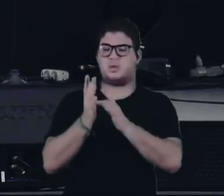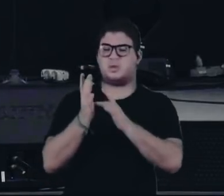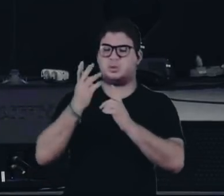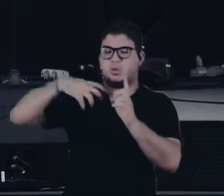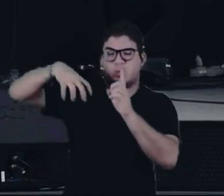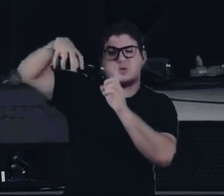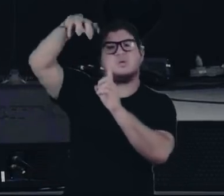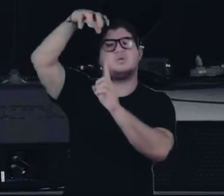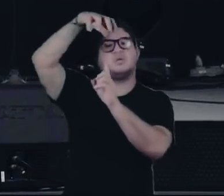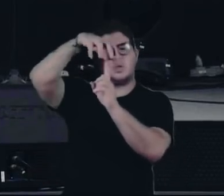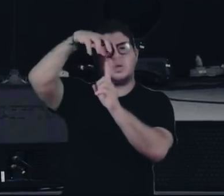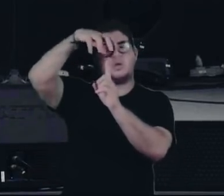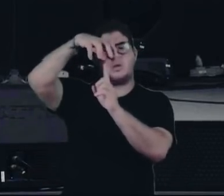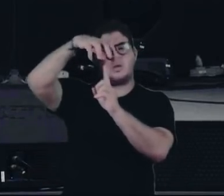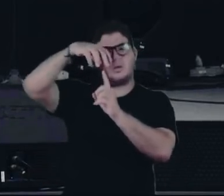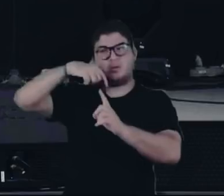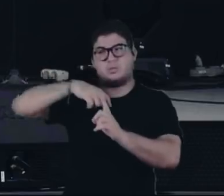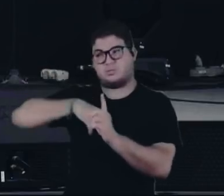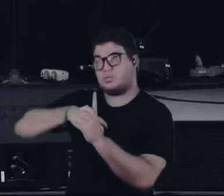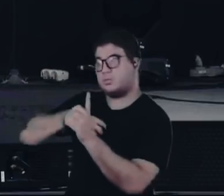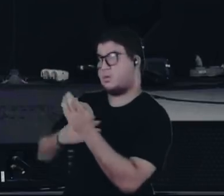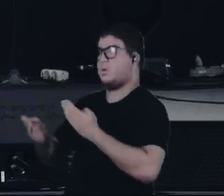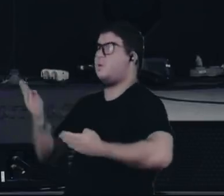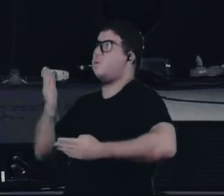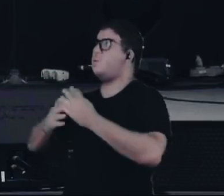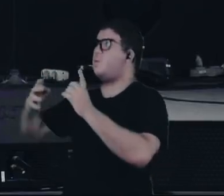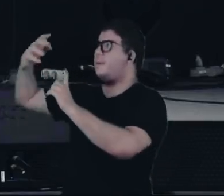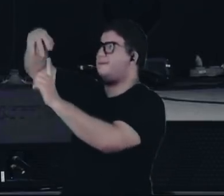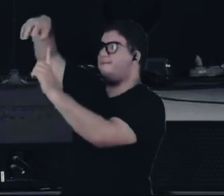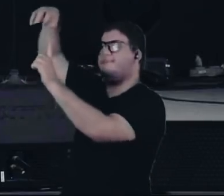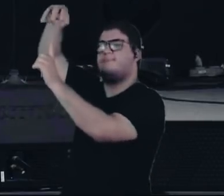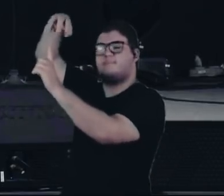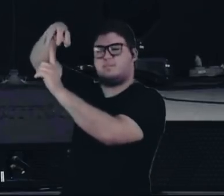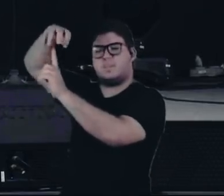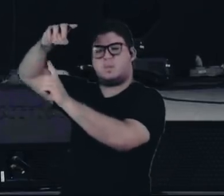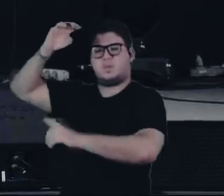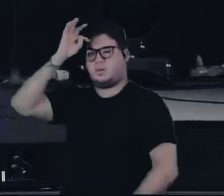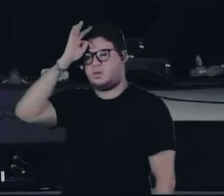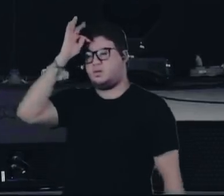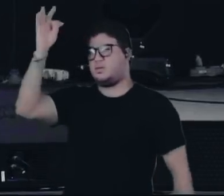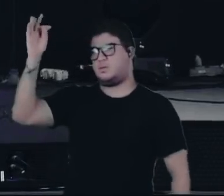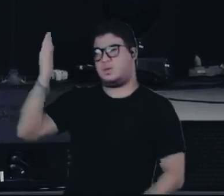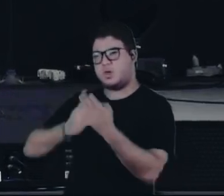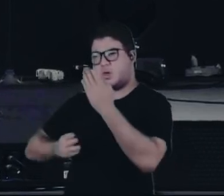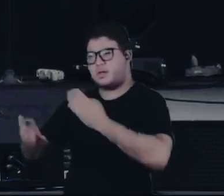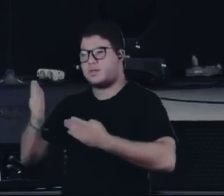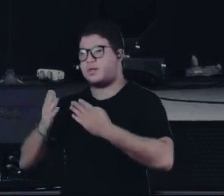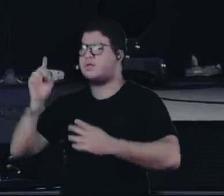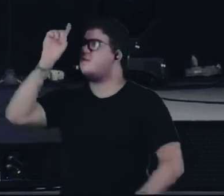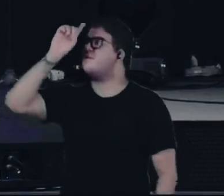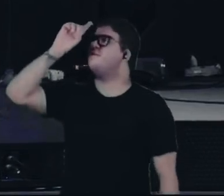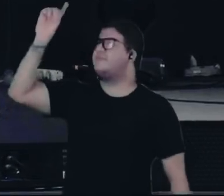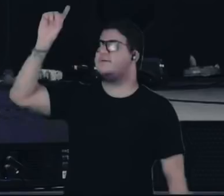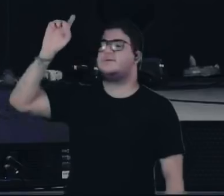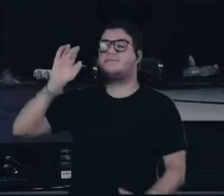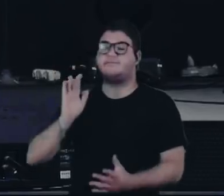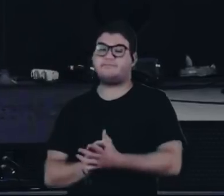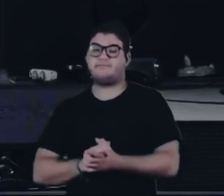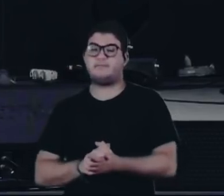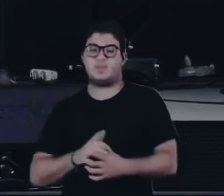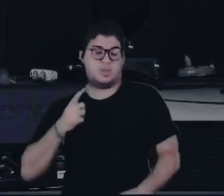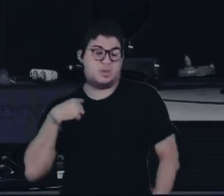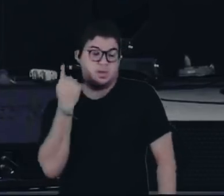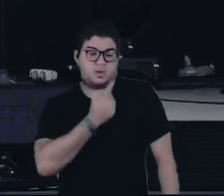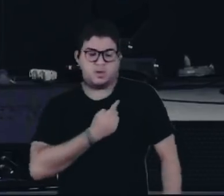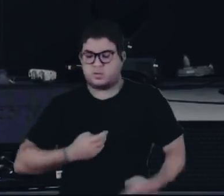rei, nós o servimos, a gente coloca os nossos talentos a serviço dele. Ou seja, ei, nós